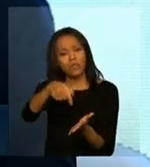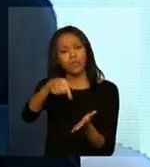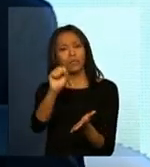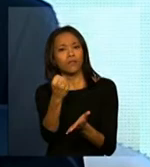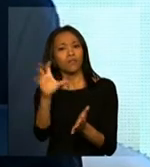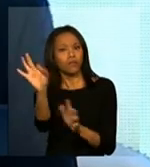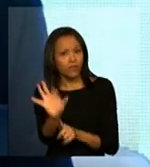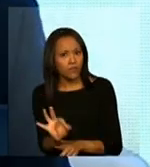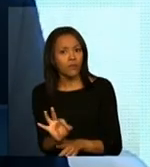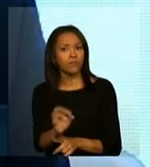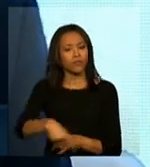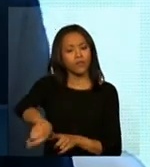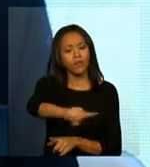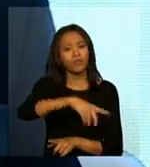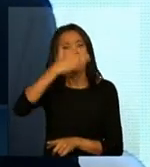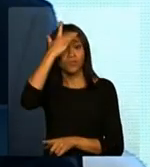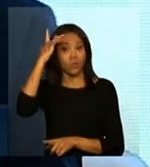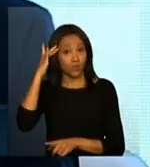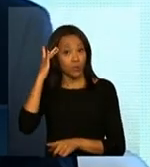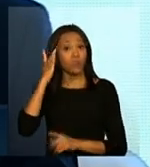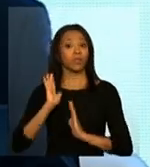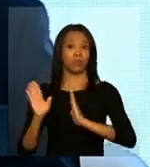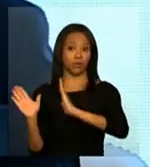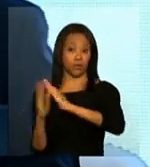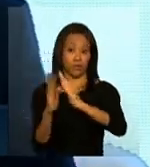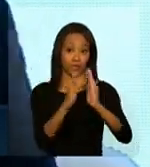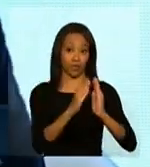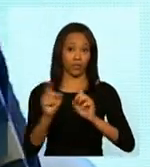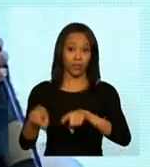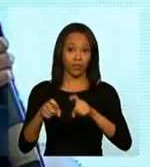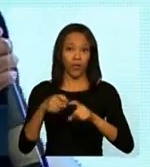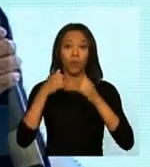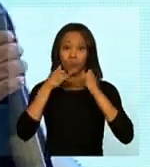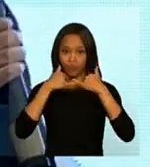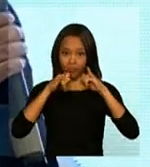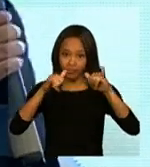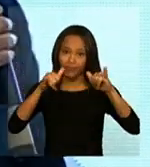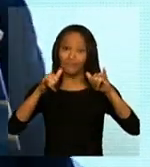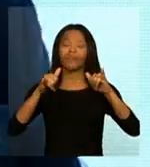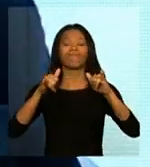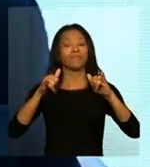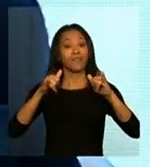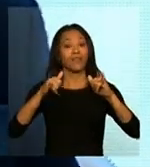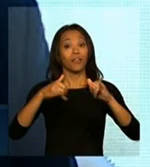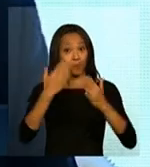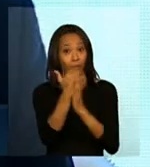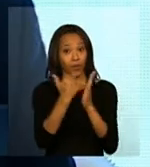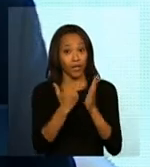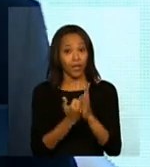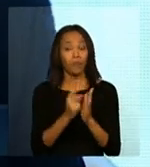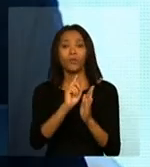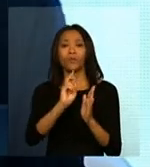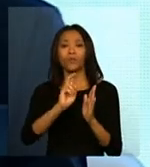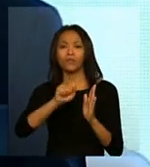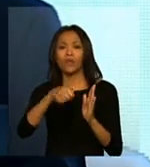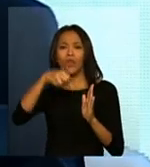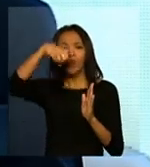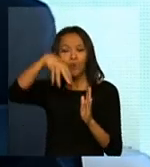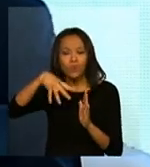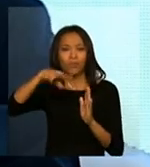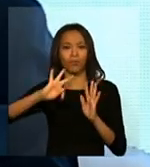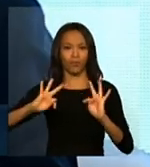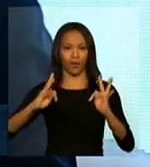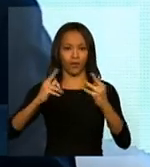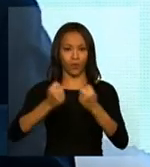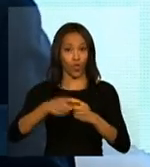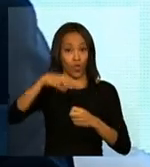78% da população no meio rural brasileiro, nos domicílios rurais, com luz elétrica. Graças ao Luz para Todos, nós já temos